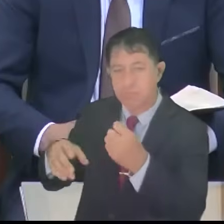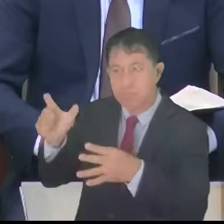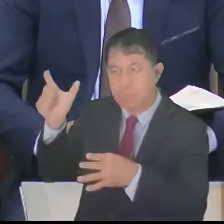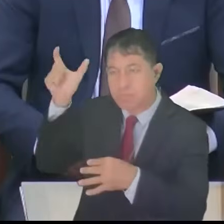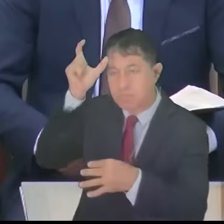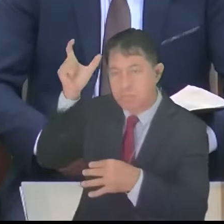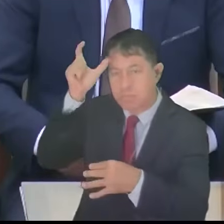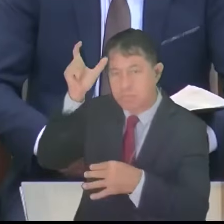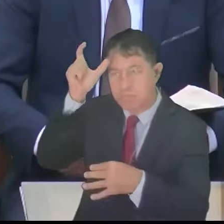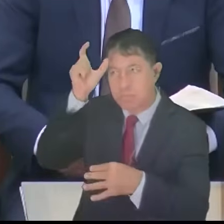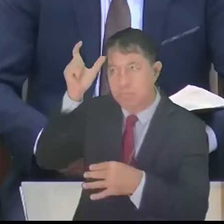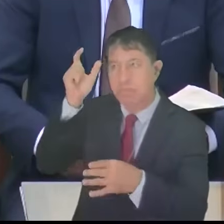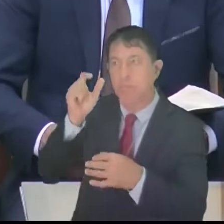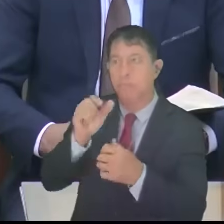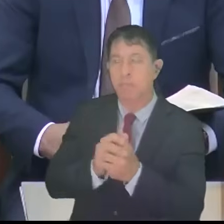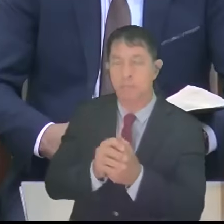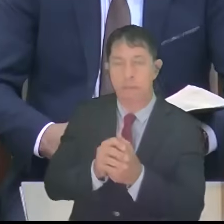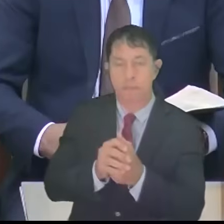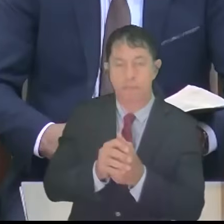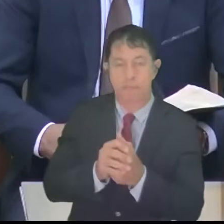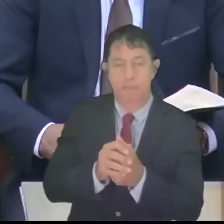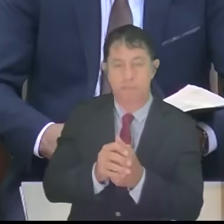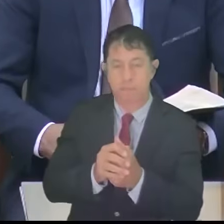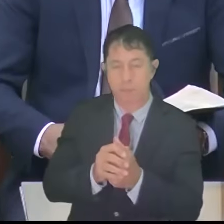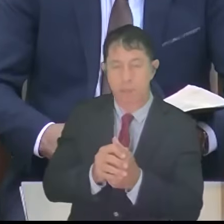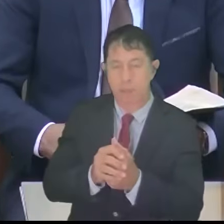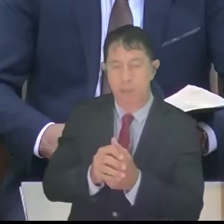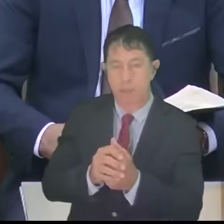demônios se sujeitaram a eles.